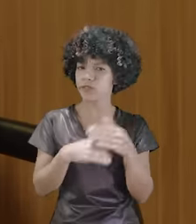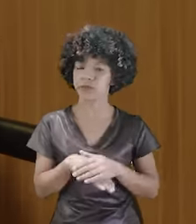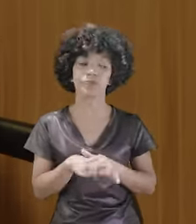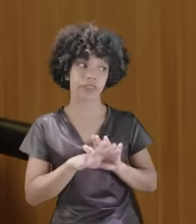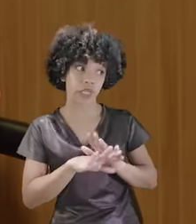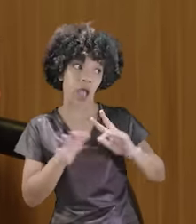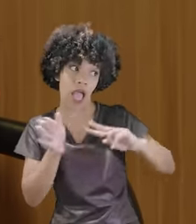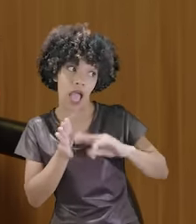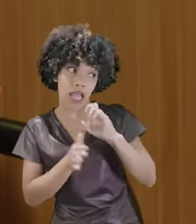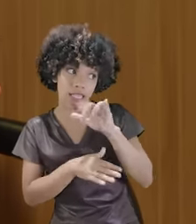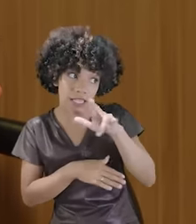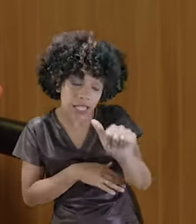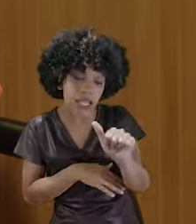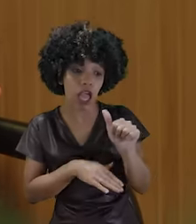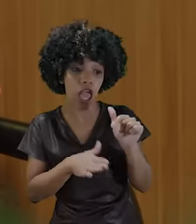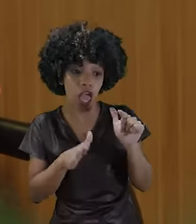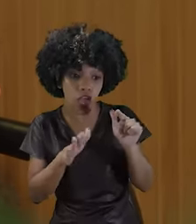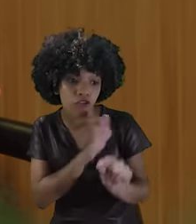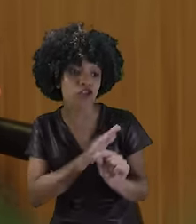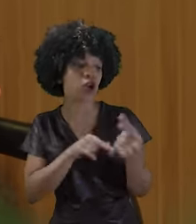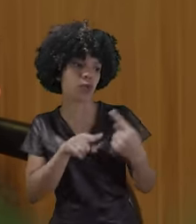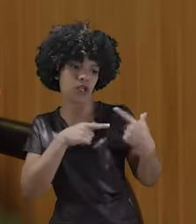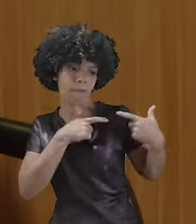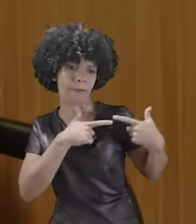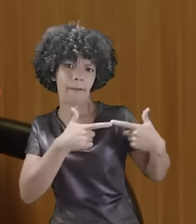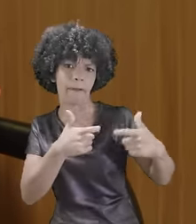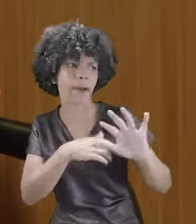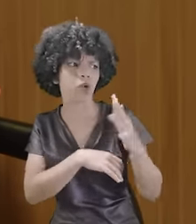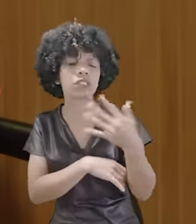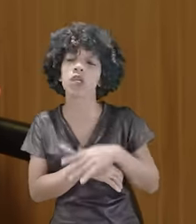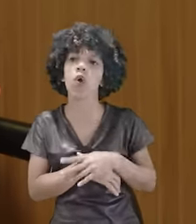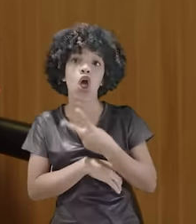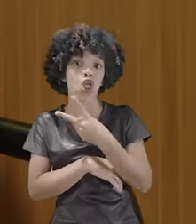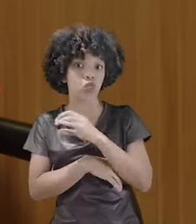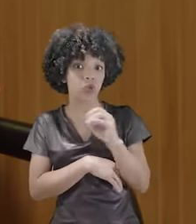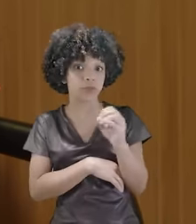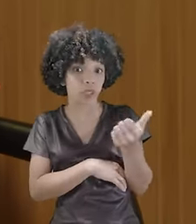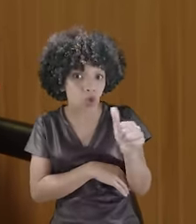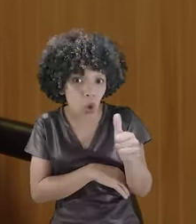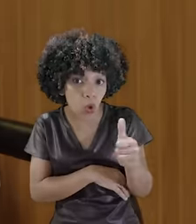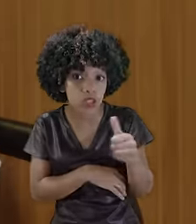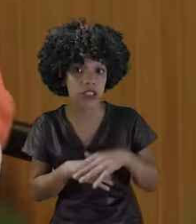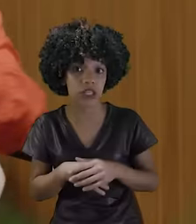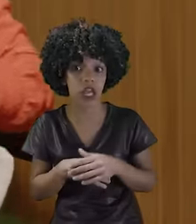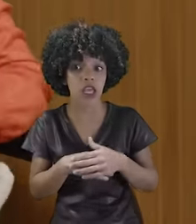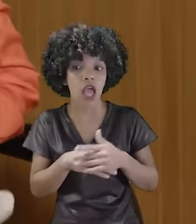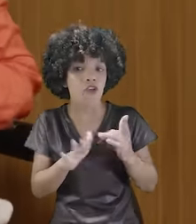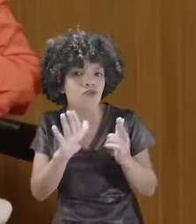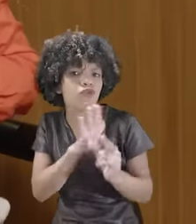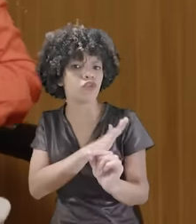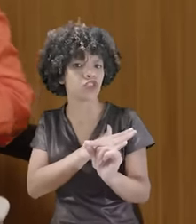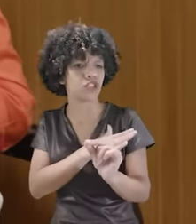eu saí na Síria por causa daquela que aconteceu lá que aconteceu 2011 e sim aí a gente